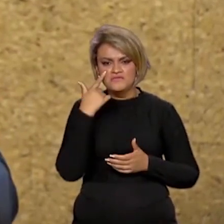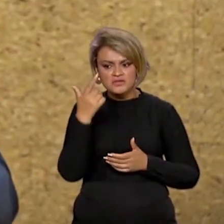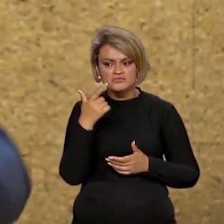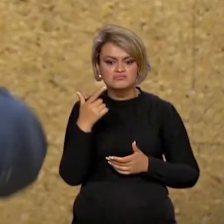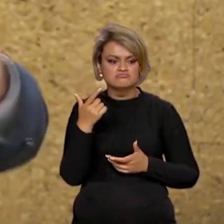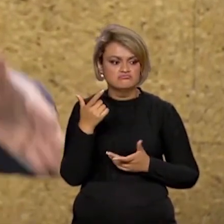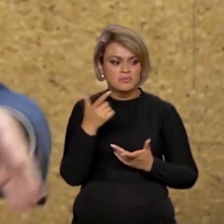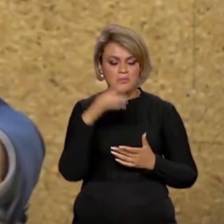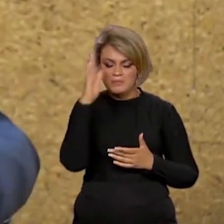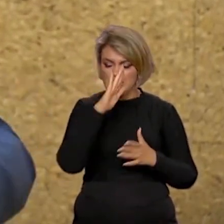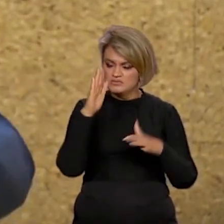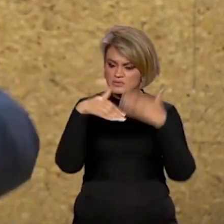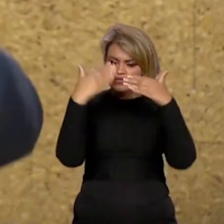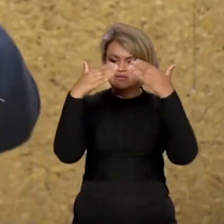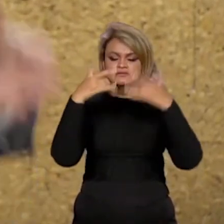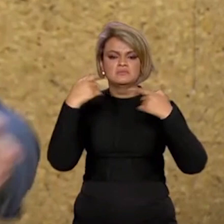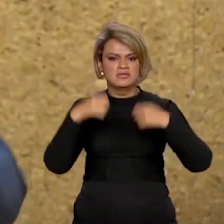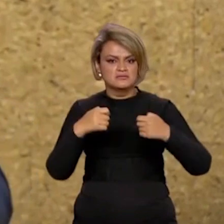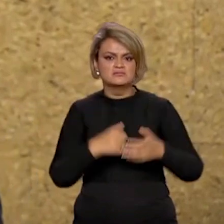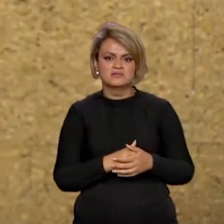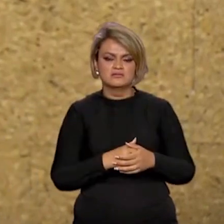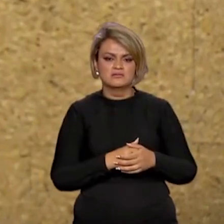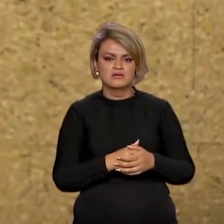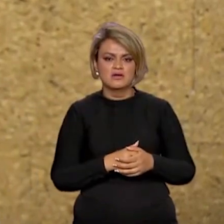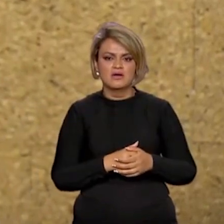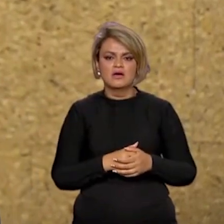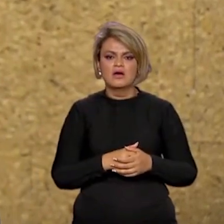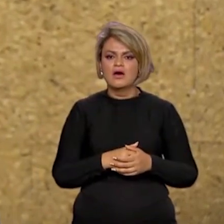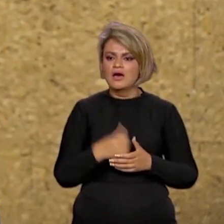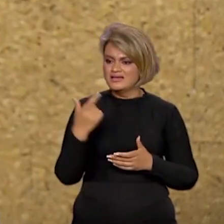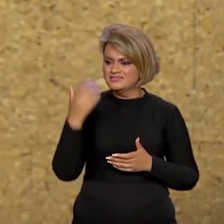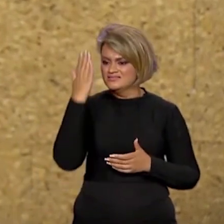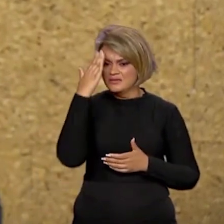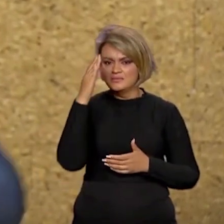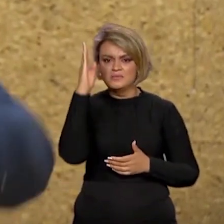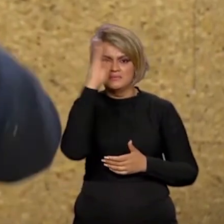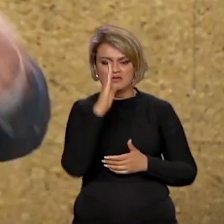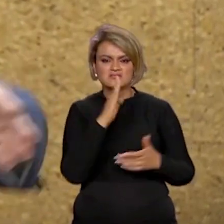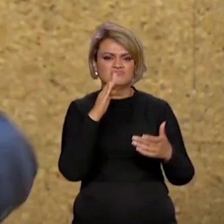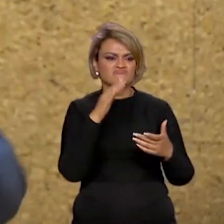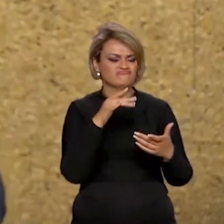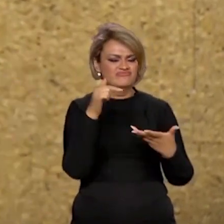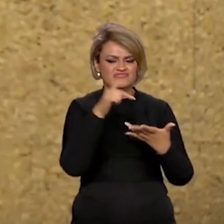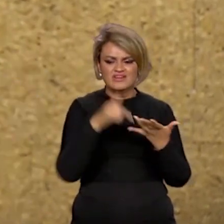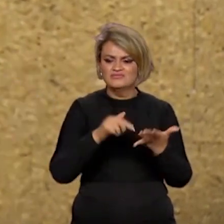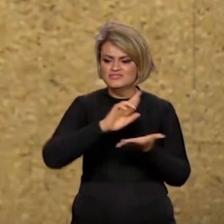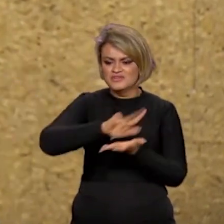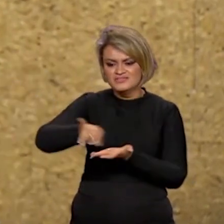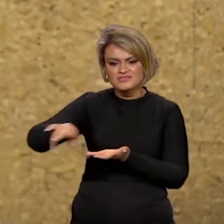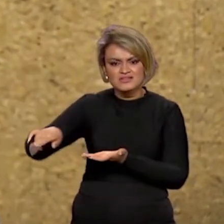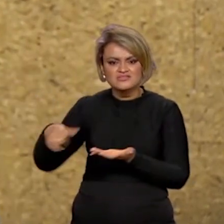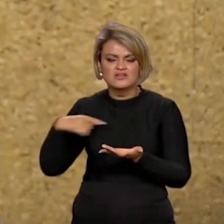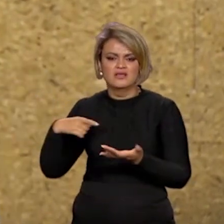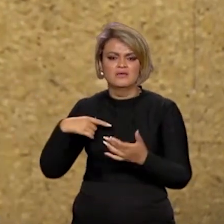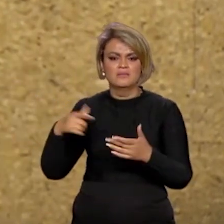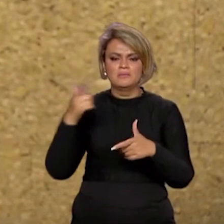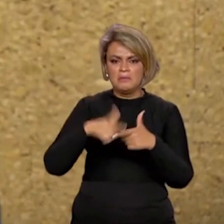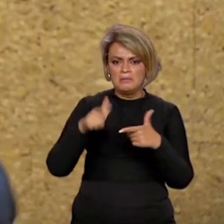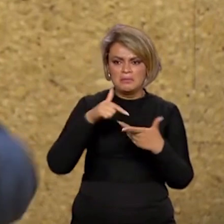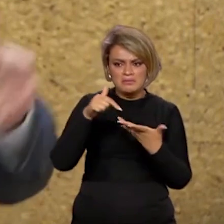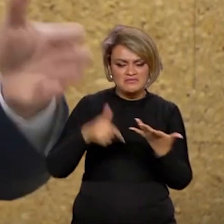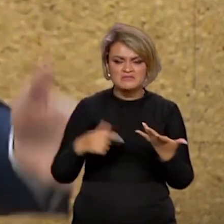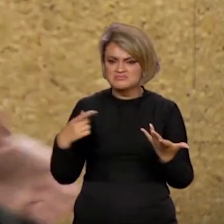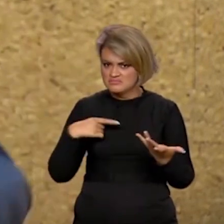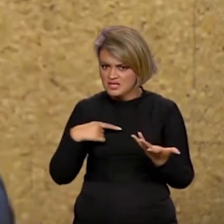Brasil crescer, combater a desigualdade, um país, nós sabemos, com tantas diferenças, com tantos problemas reais da